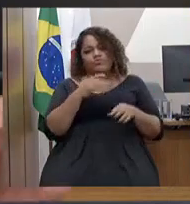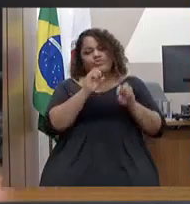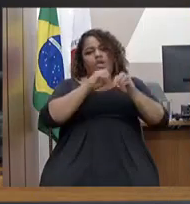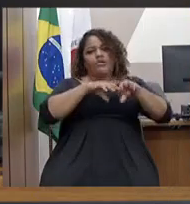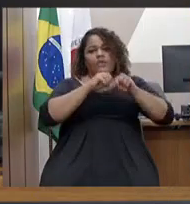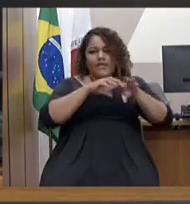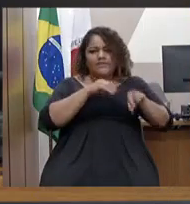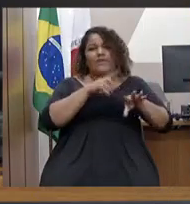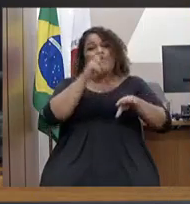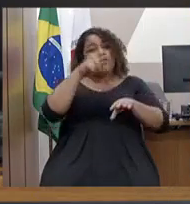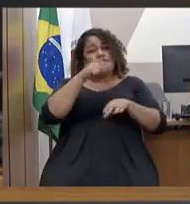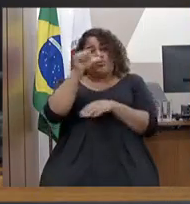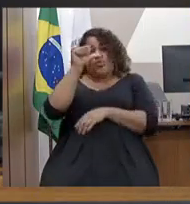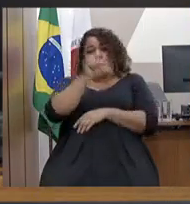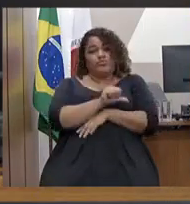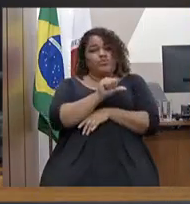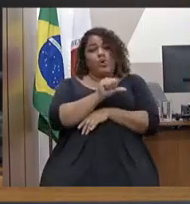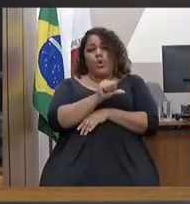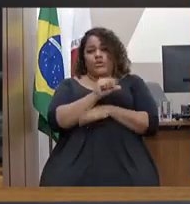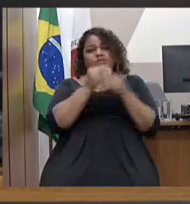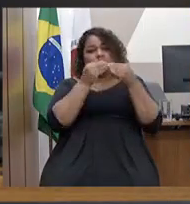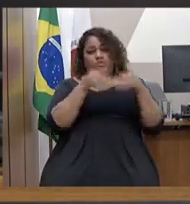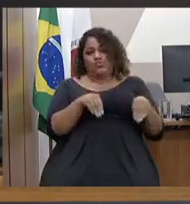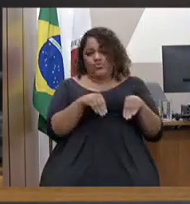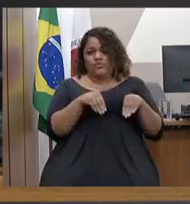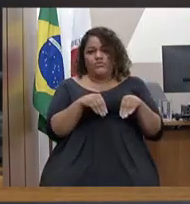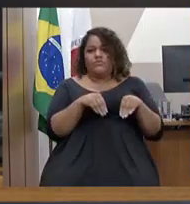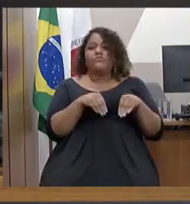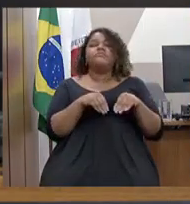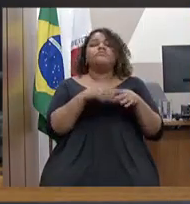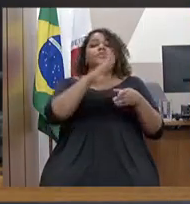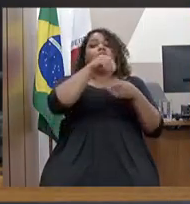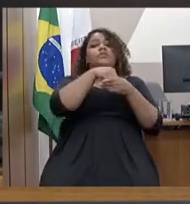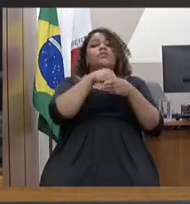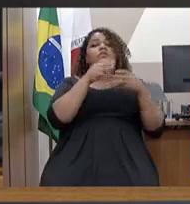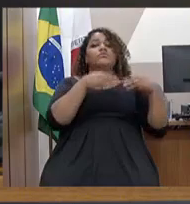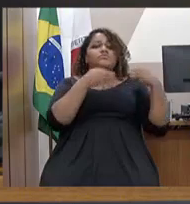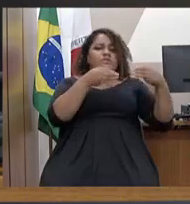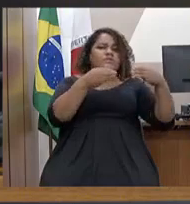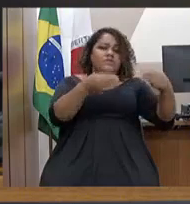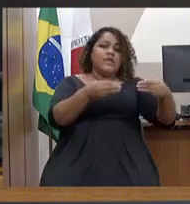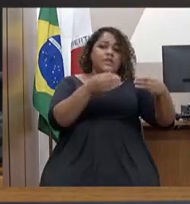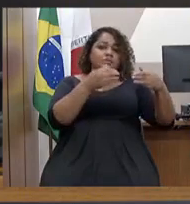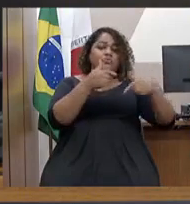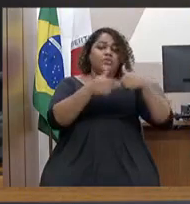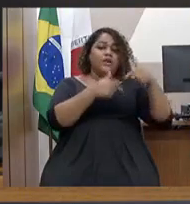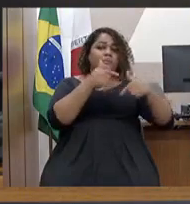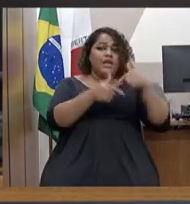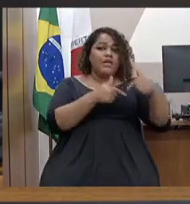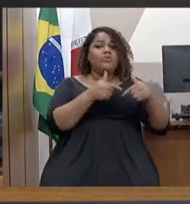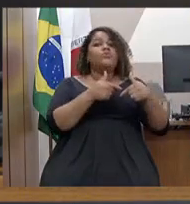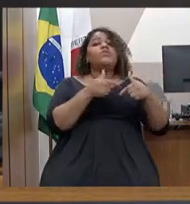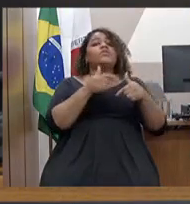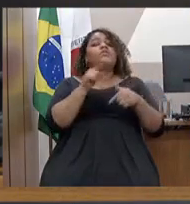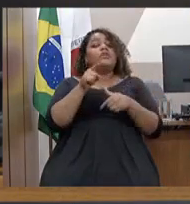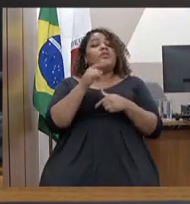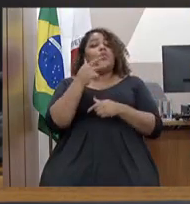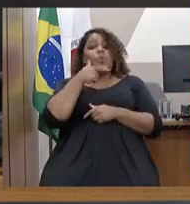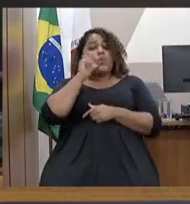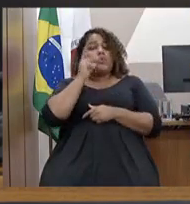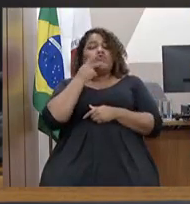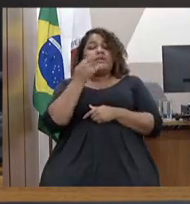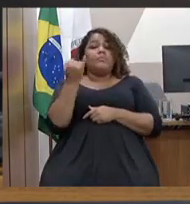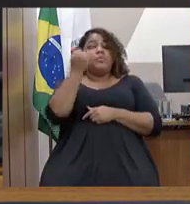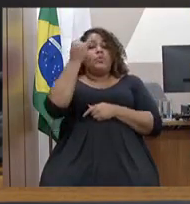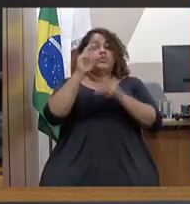dilacerado dentro do Ministério do Trabalho foi colocado aqui também uma coisa muito importante as homologações eu falei ontem